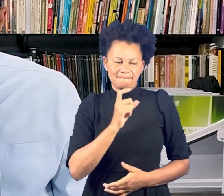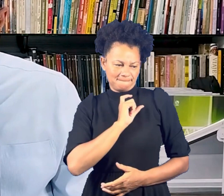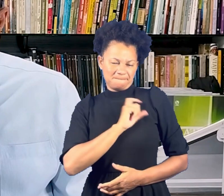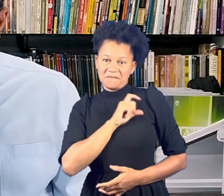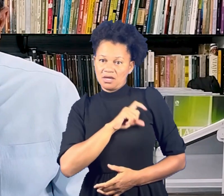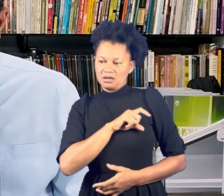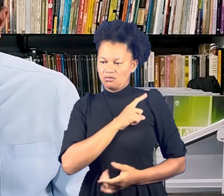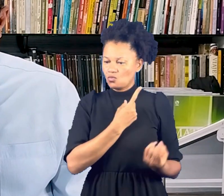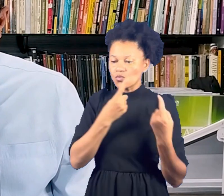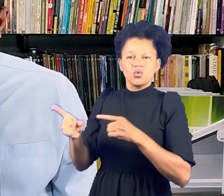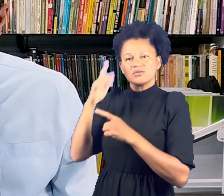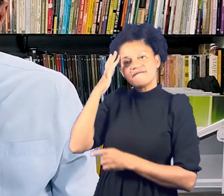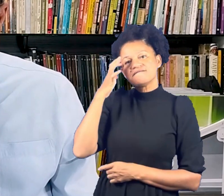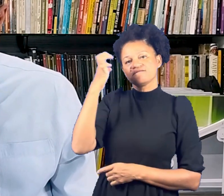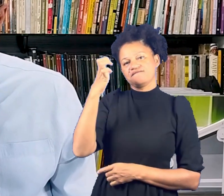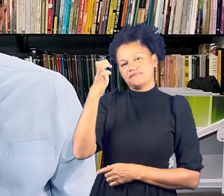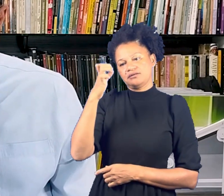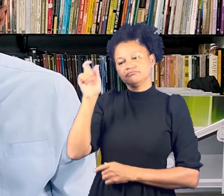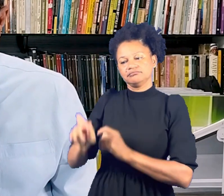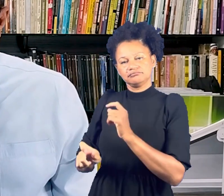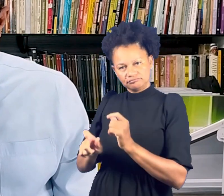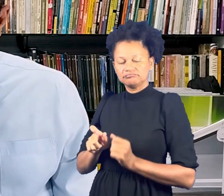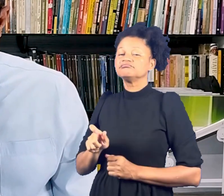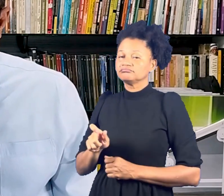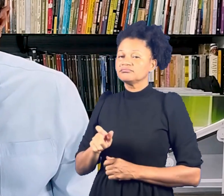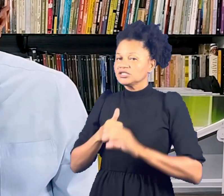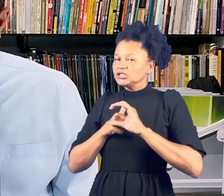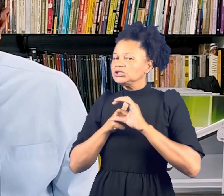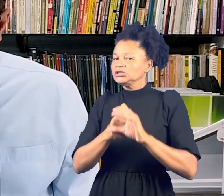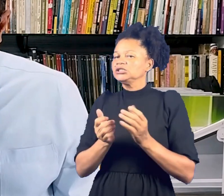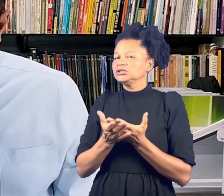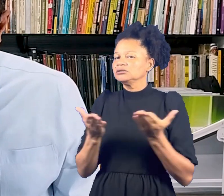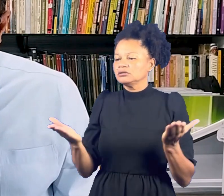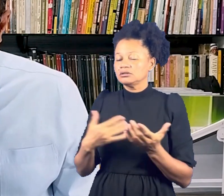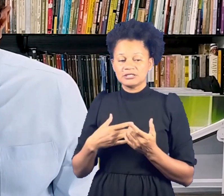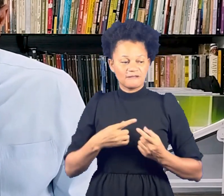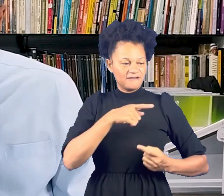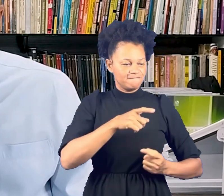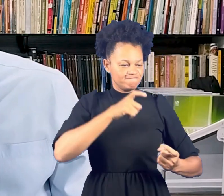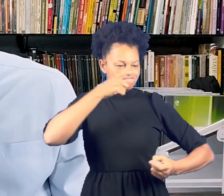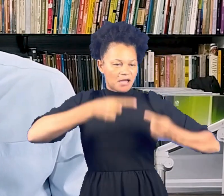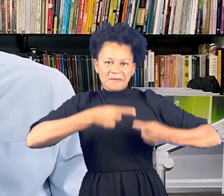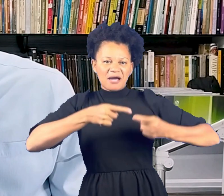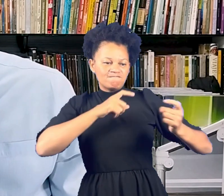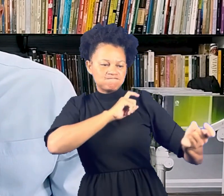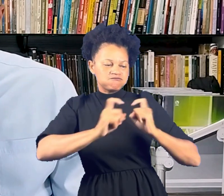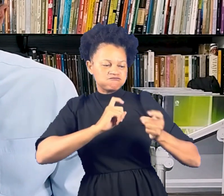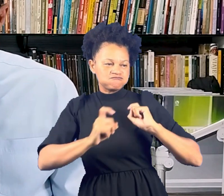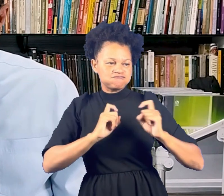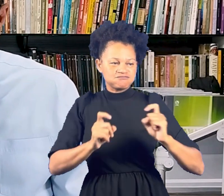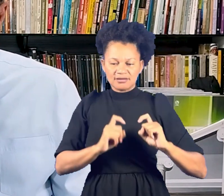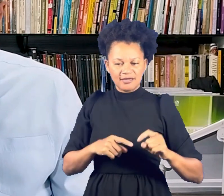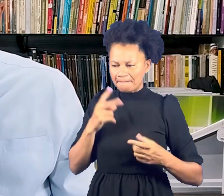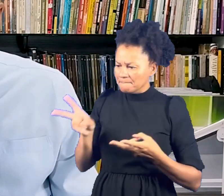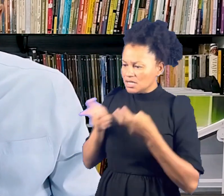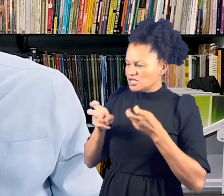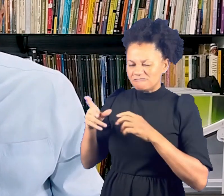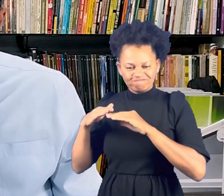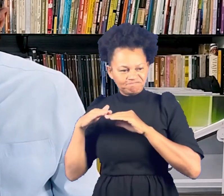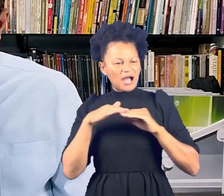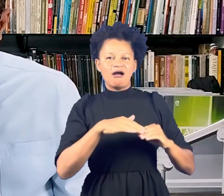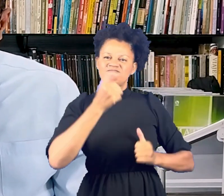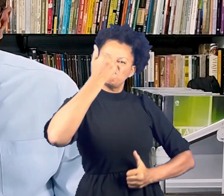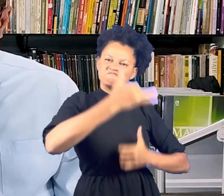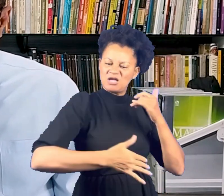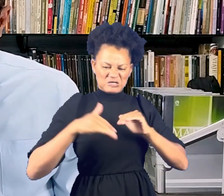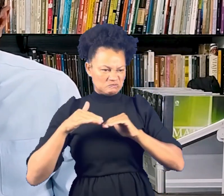e malignos contra a fé cristã. Em debate com Estevão, como eles não podiam resistir à